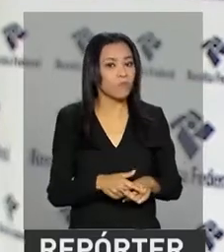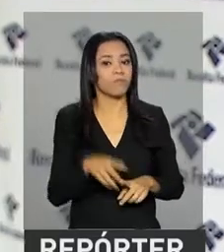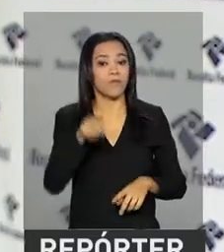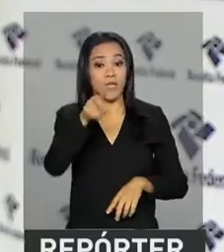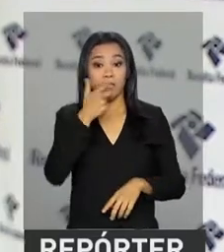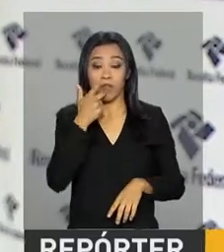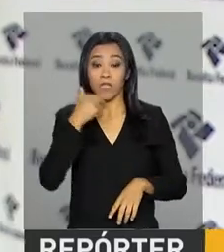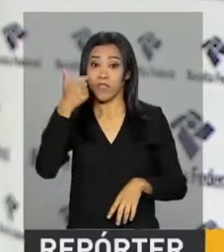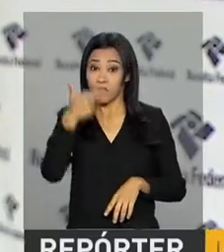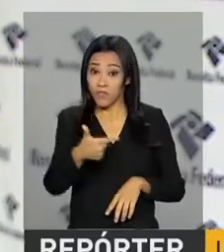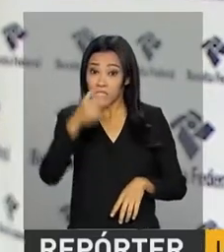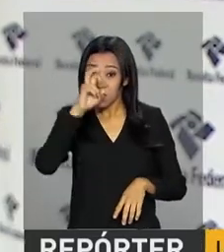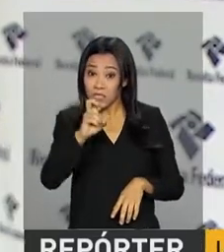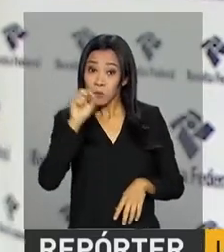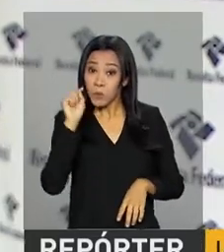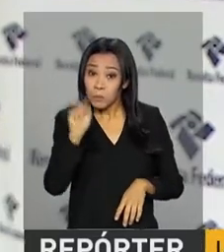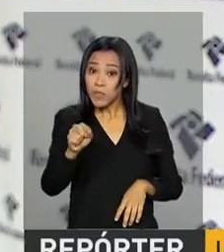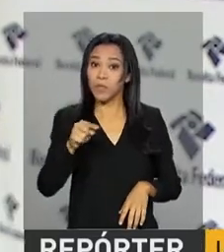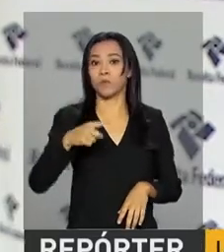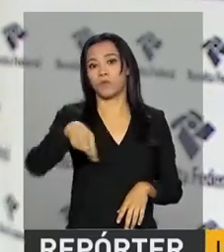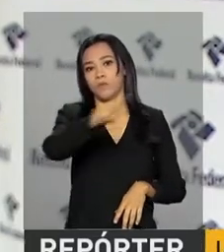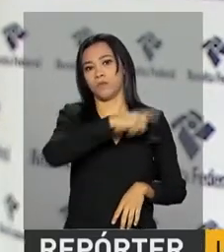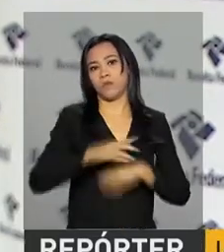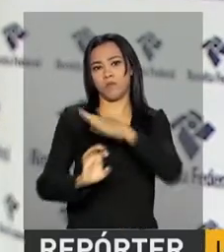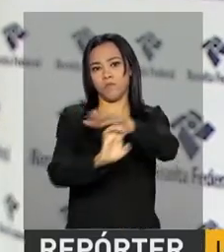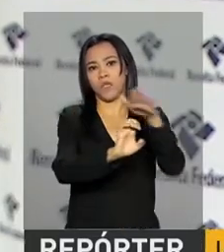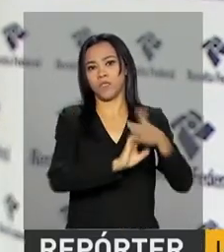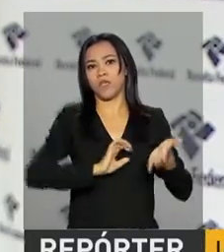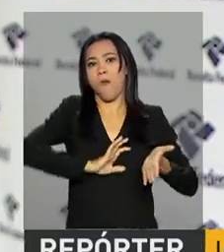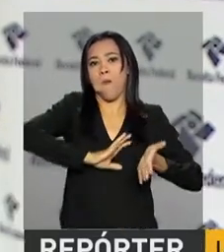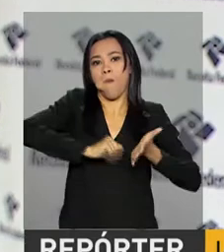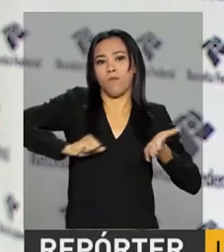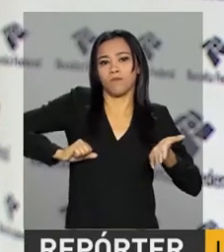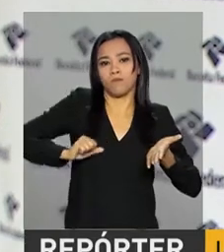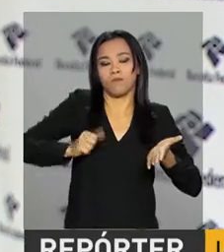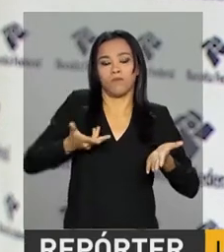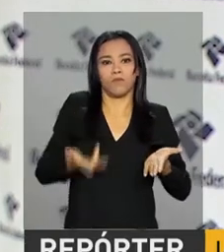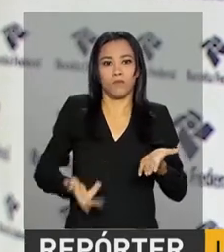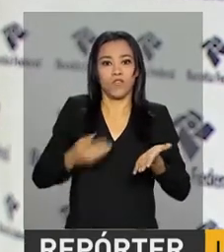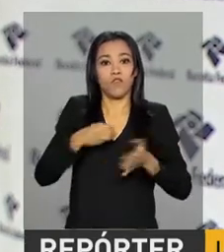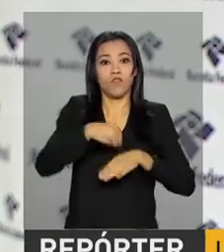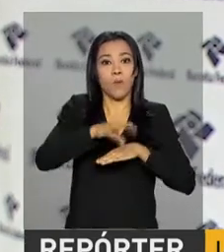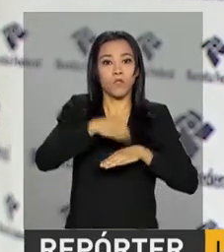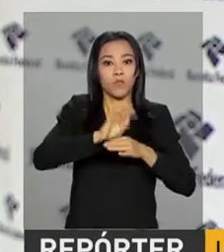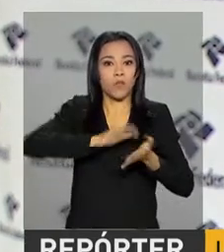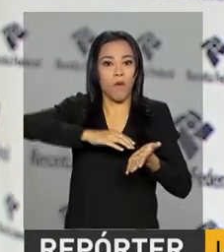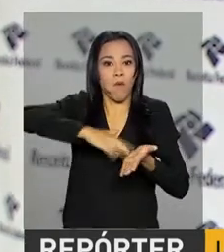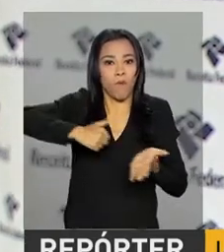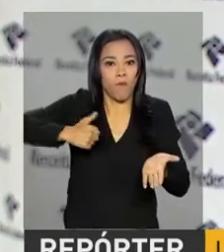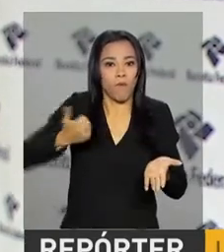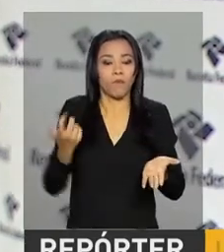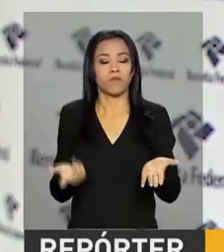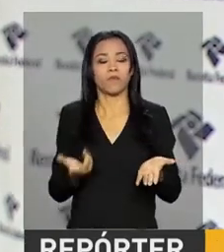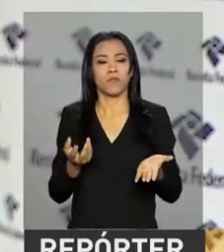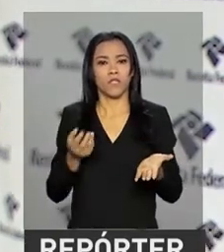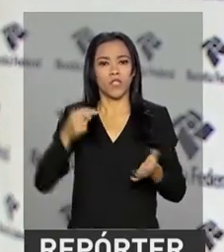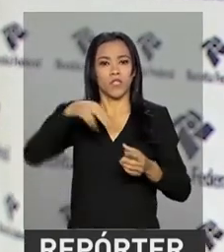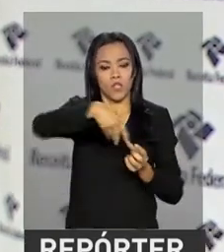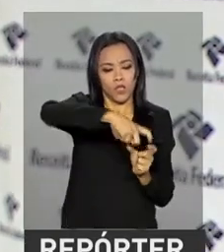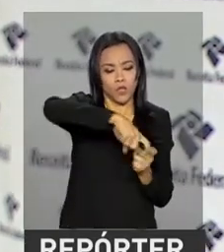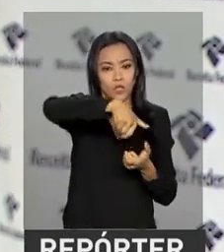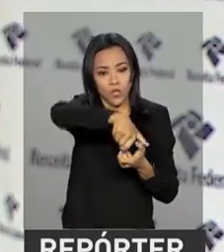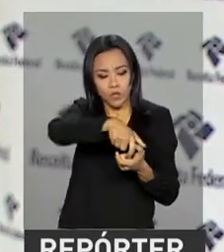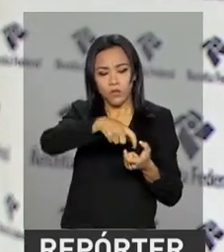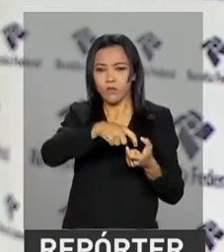25 mil empresas que omitiram receitas referentes à nota fiscal eletrônica nota fiscal de serviço e também